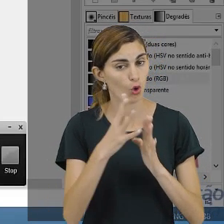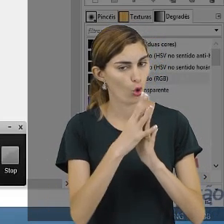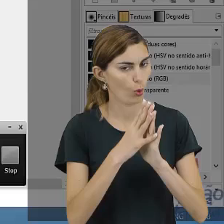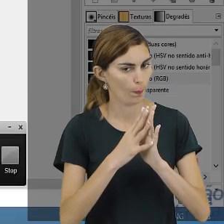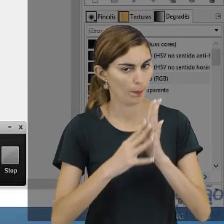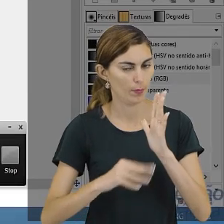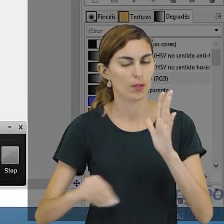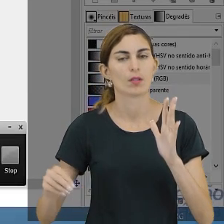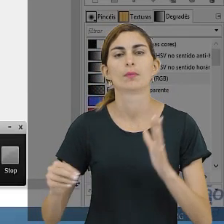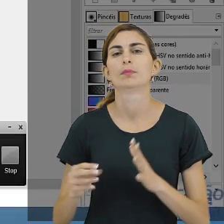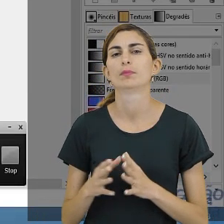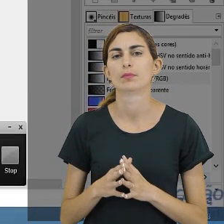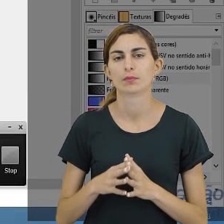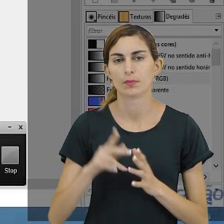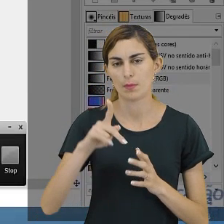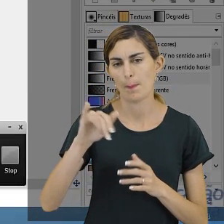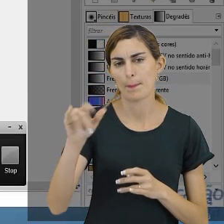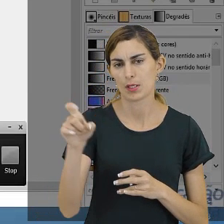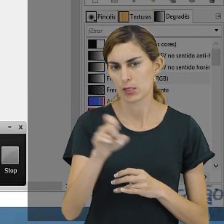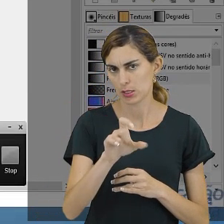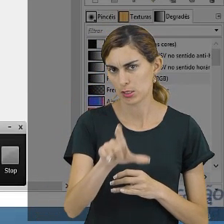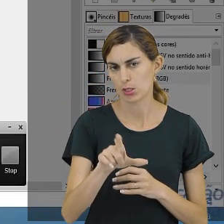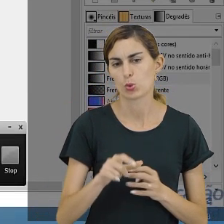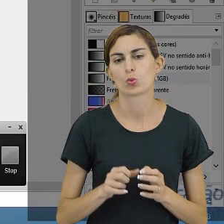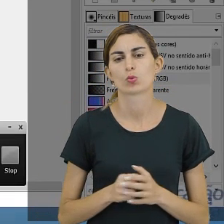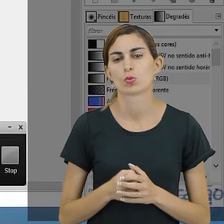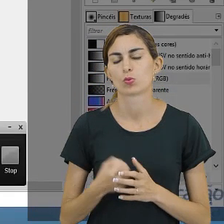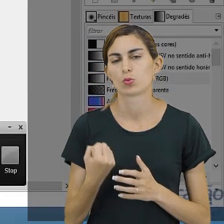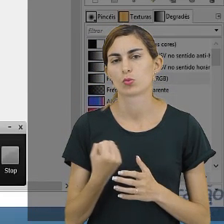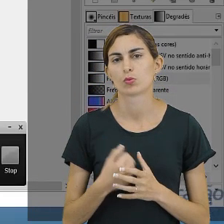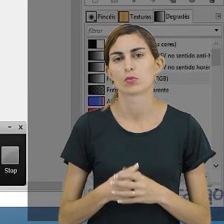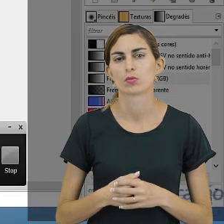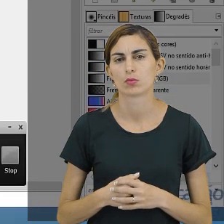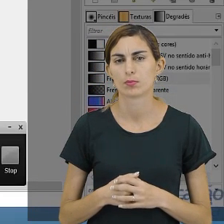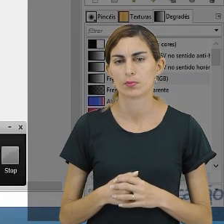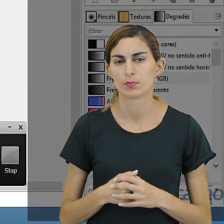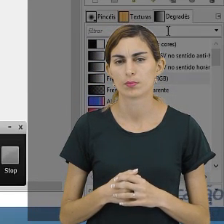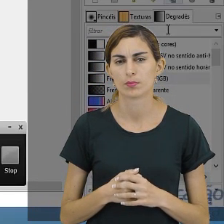Vou copiar esses pixels, vamos lá